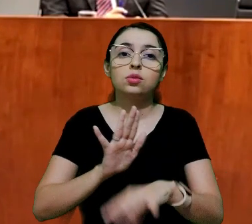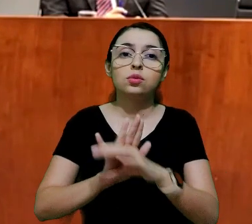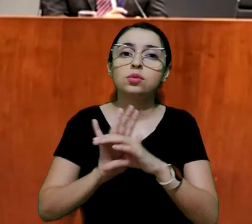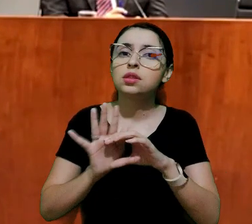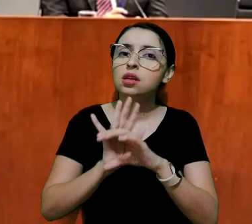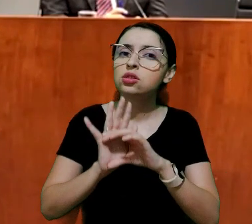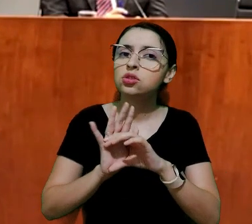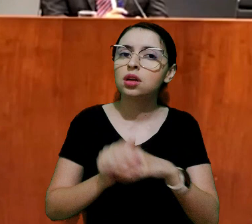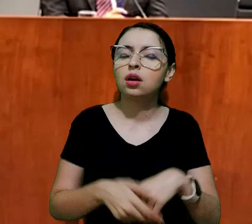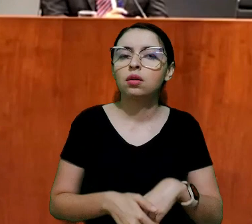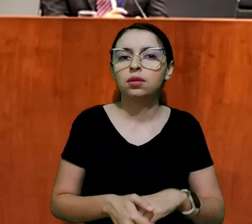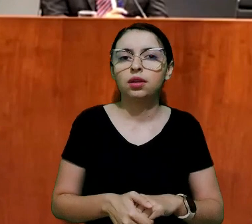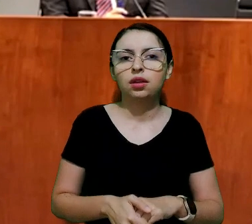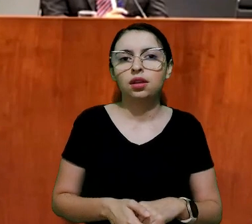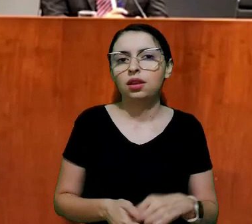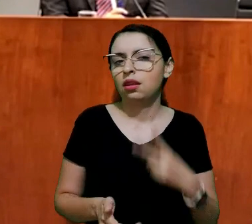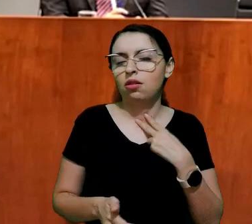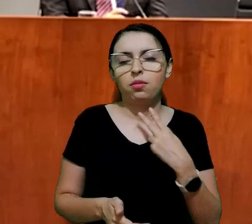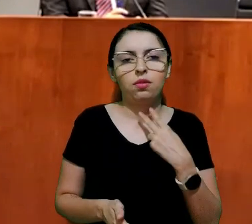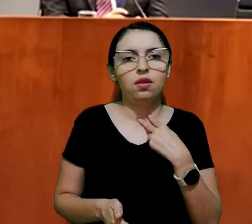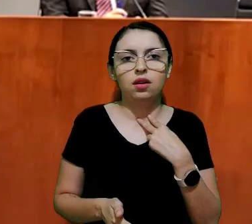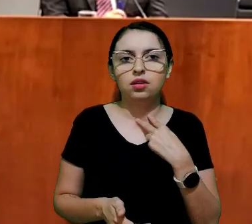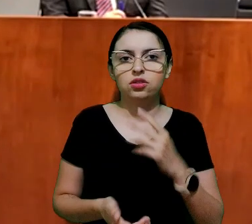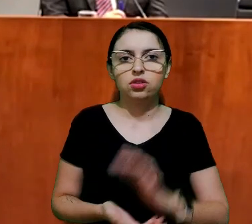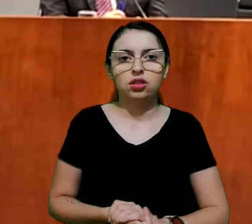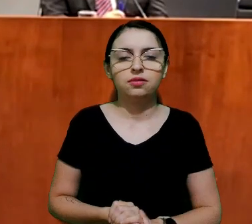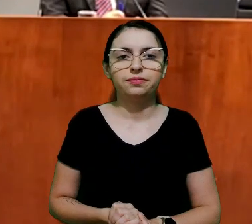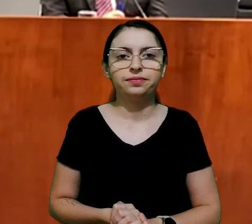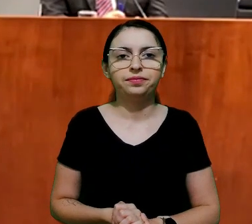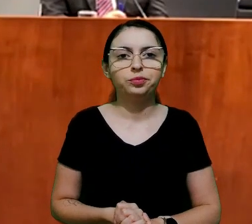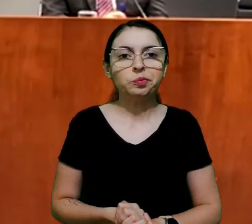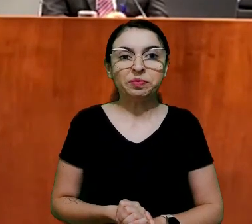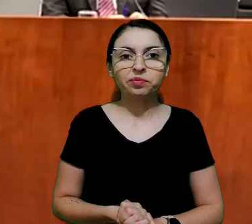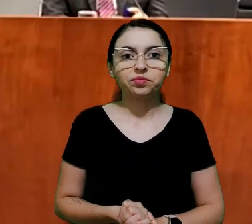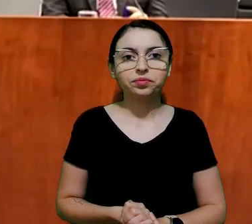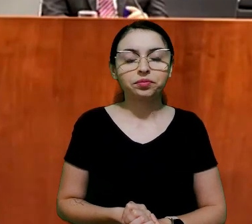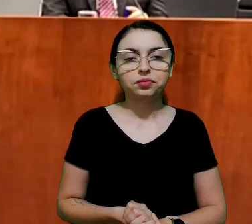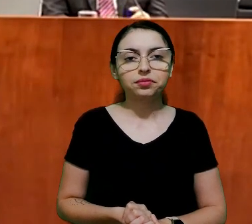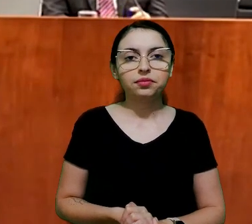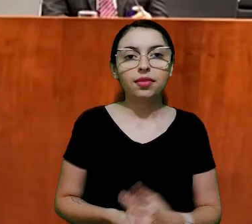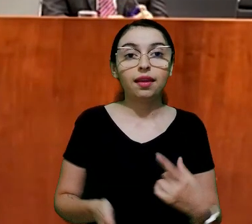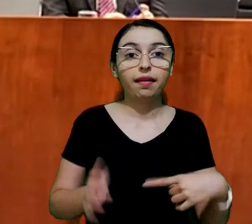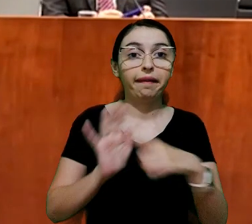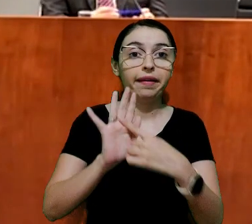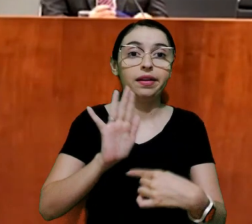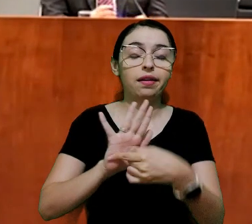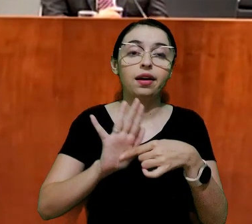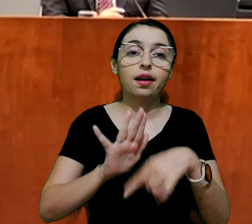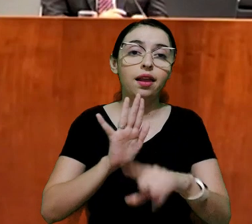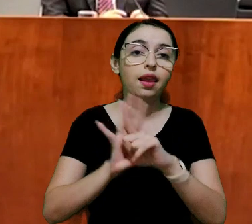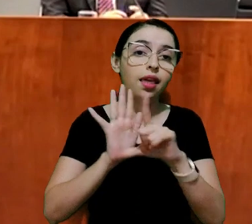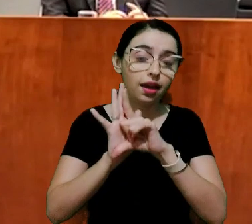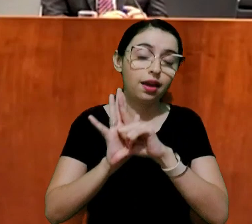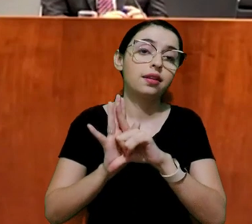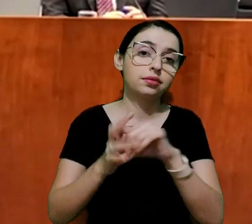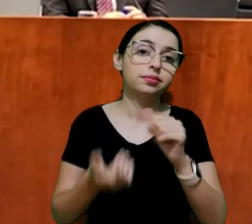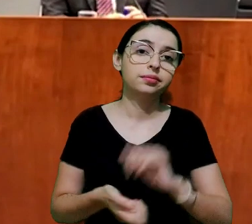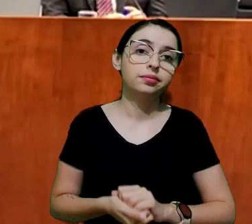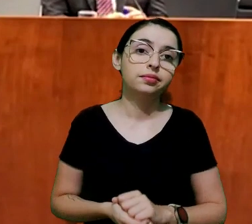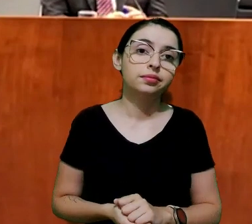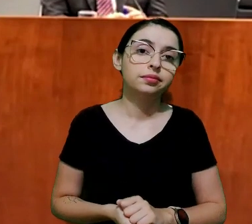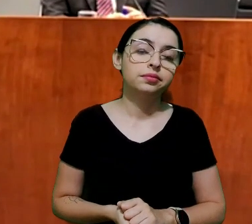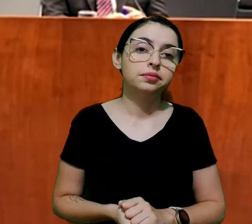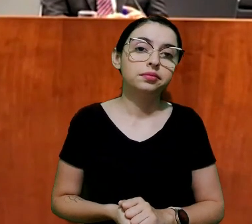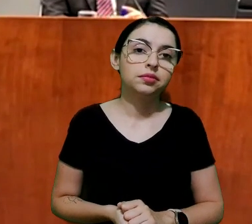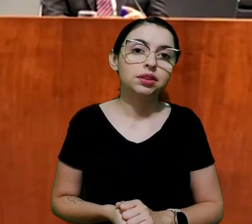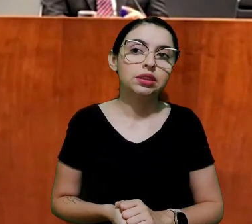não é possível você negar validade a uma prova legal. Então, essa questão é um problema brasileiro.